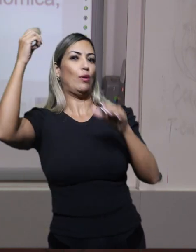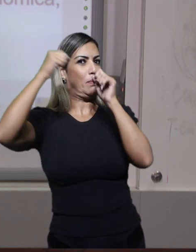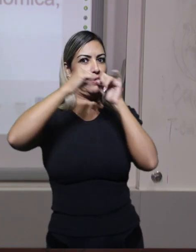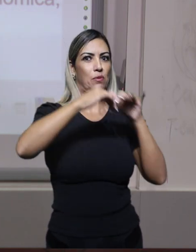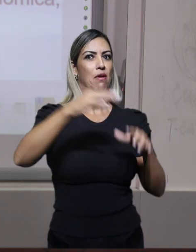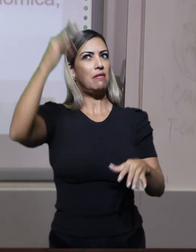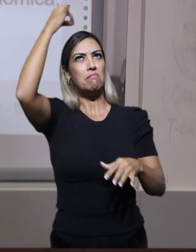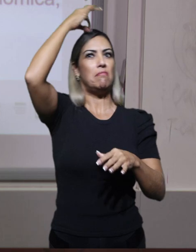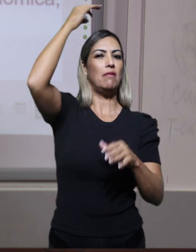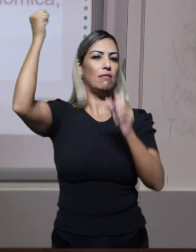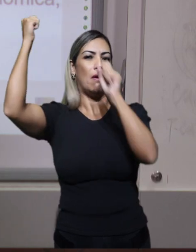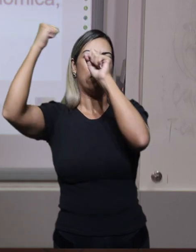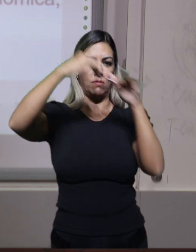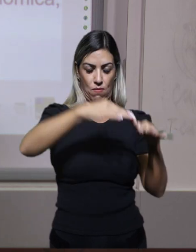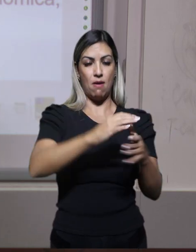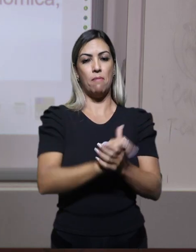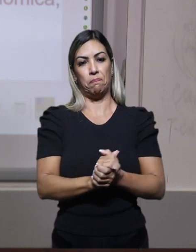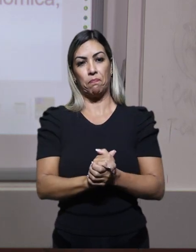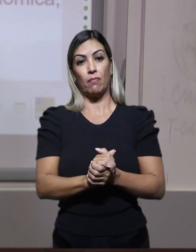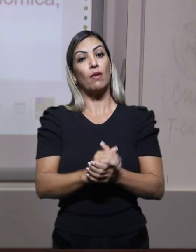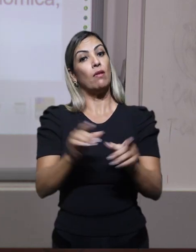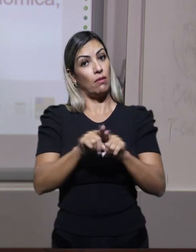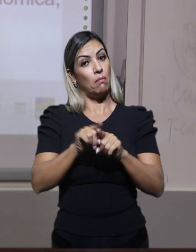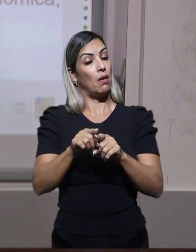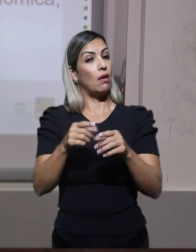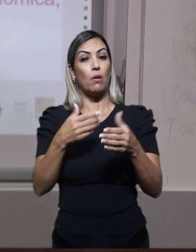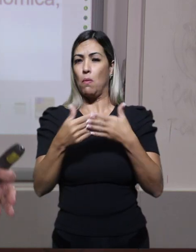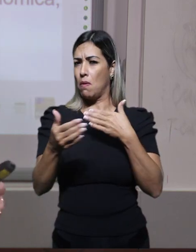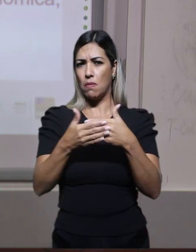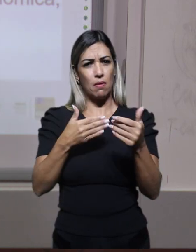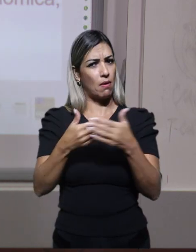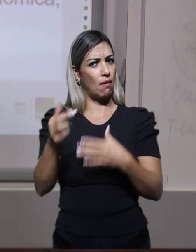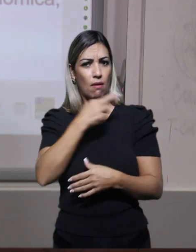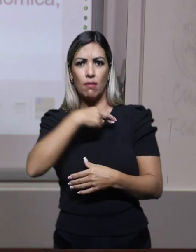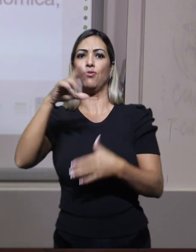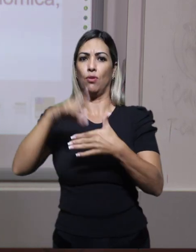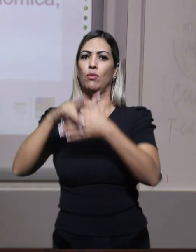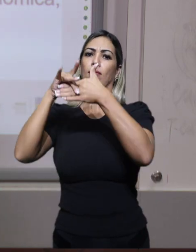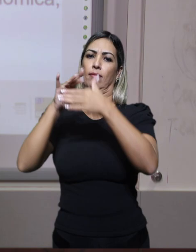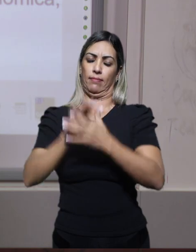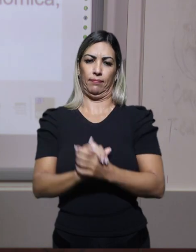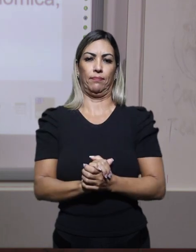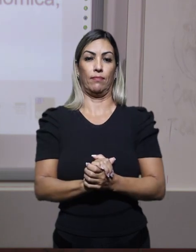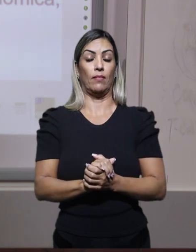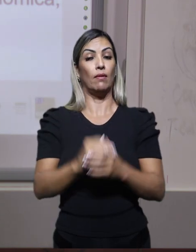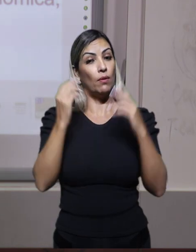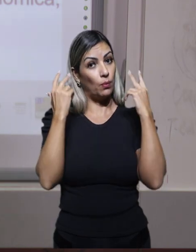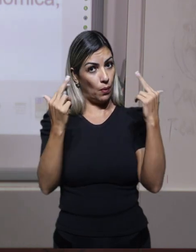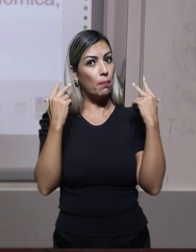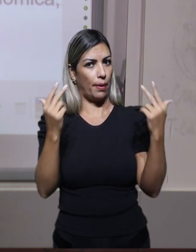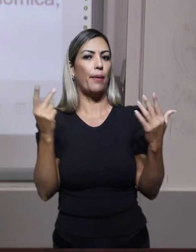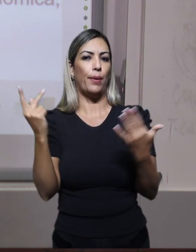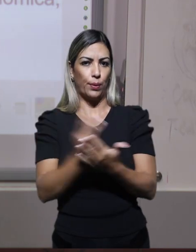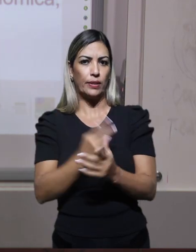benefício espiritual. E aqui serve para líder religioso de qualquer religião, tá? Então, é muito comum que